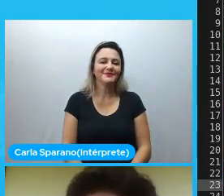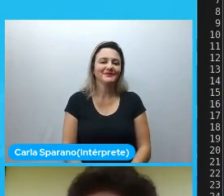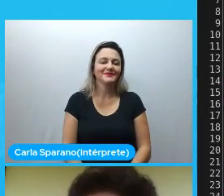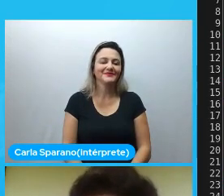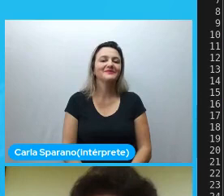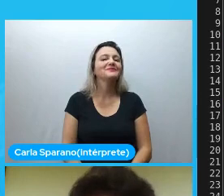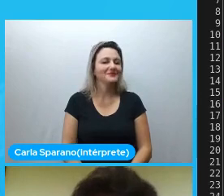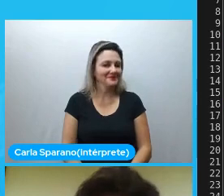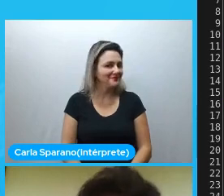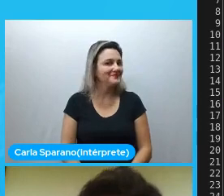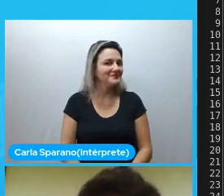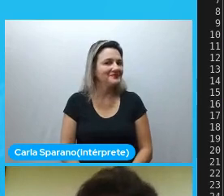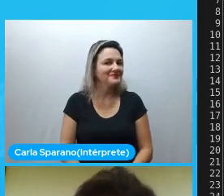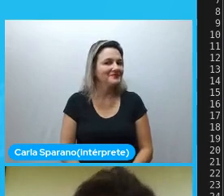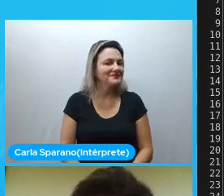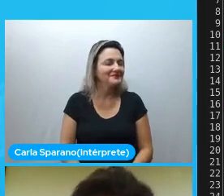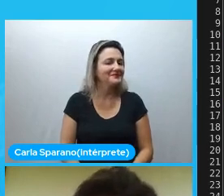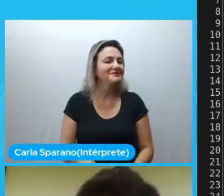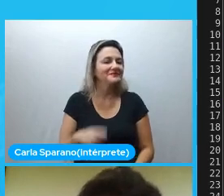Agora sim, ó.